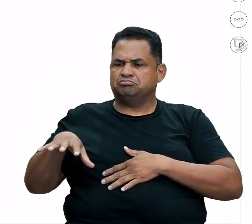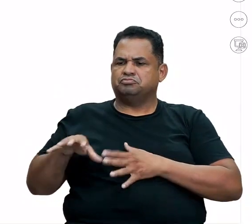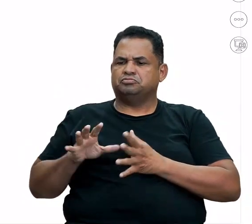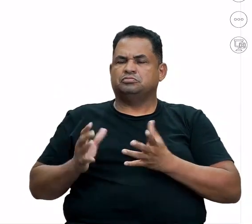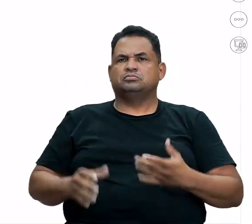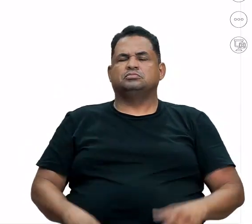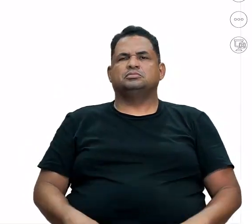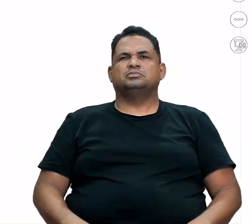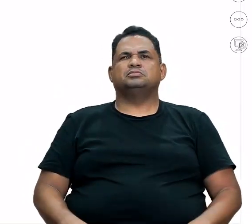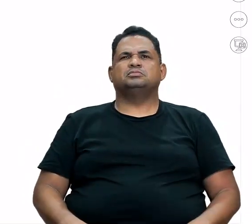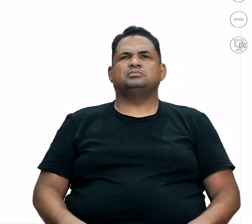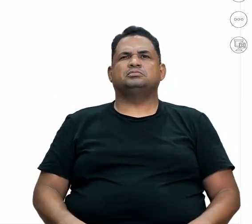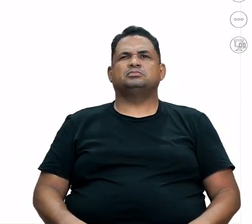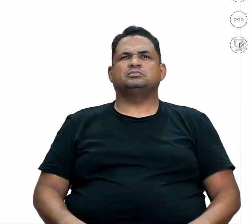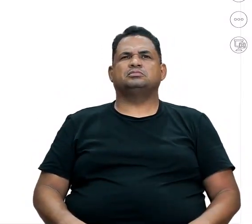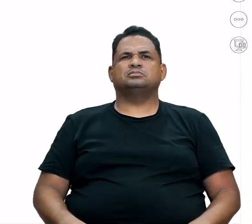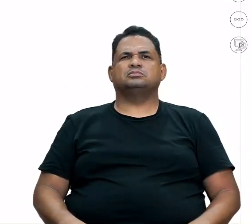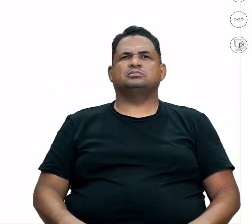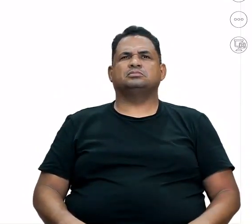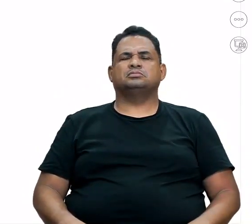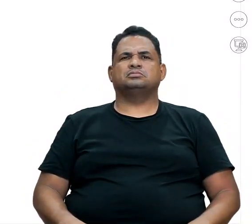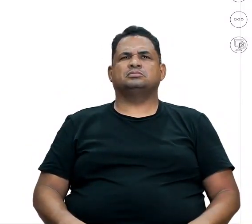você. Então